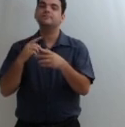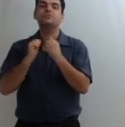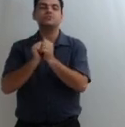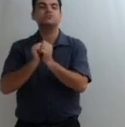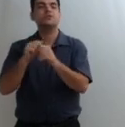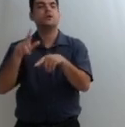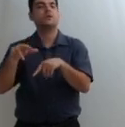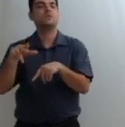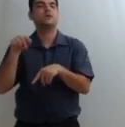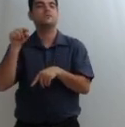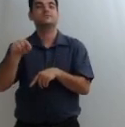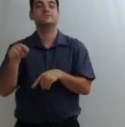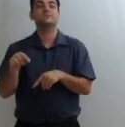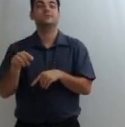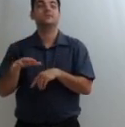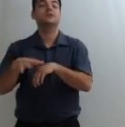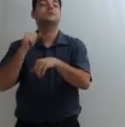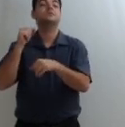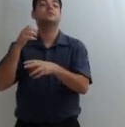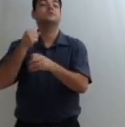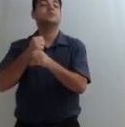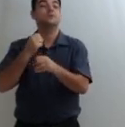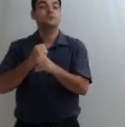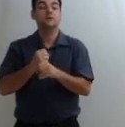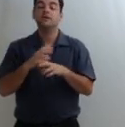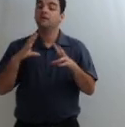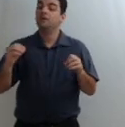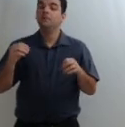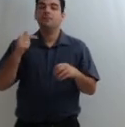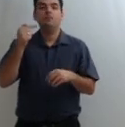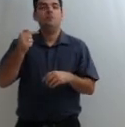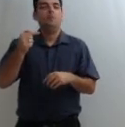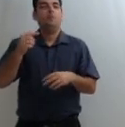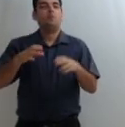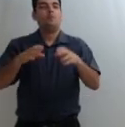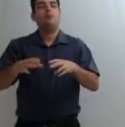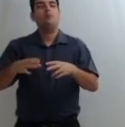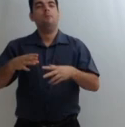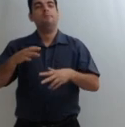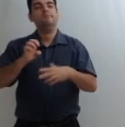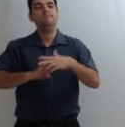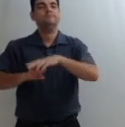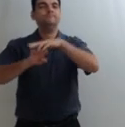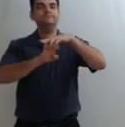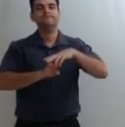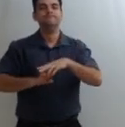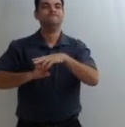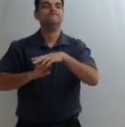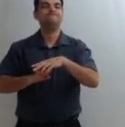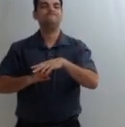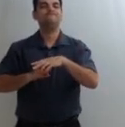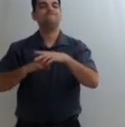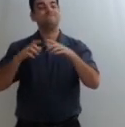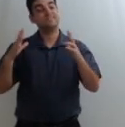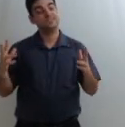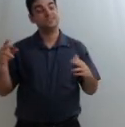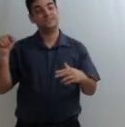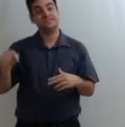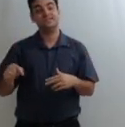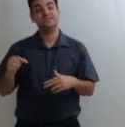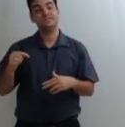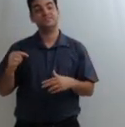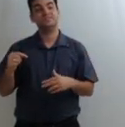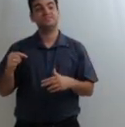do contador na 7ª Vara Empresarial, titularizada pelo paciente deste habeas corpus. A